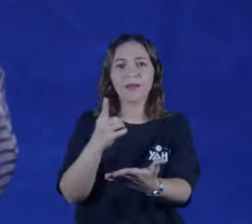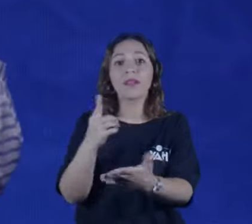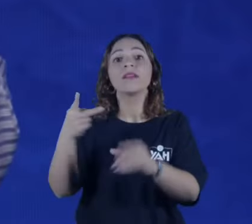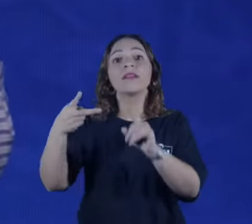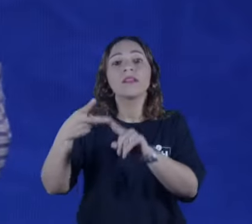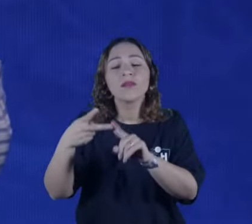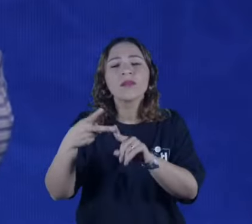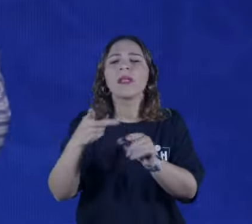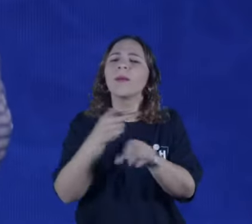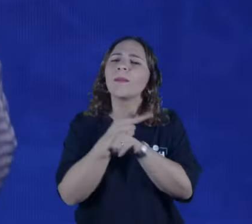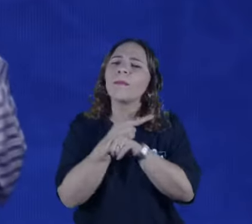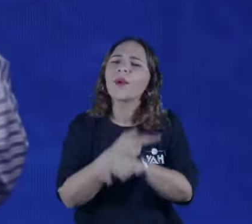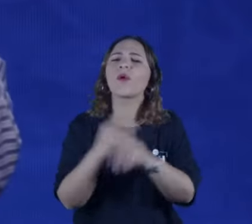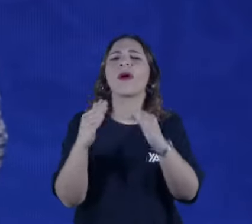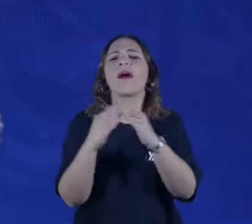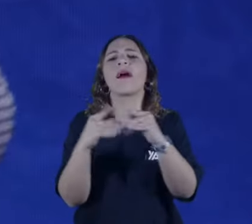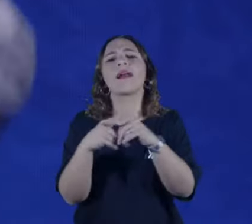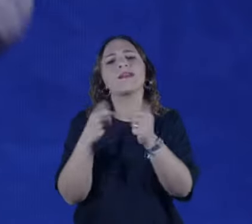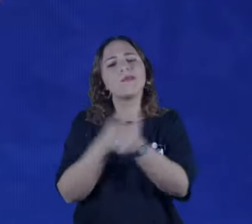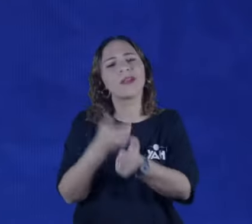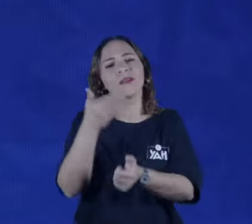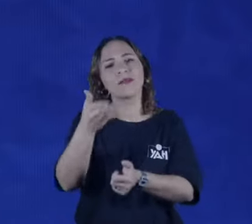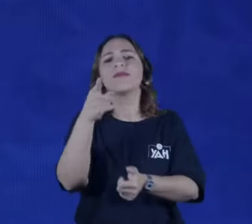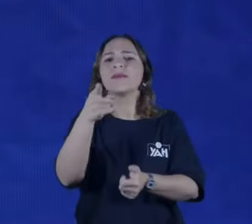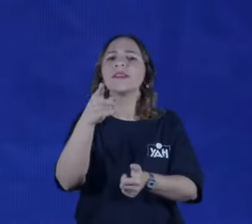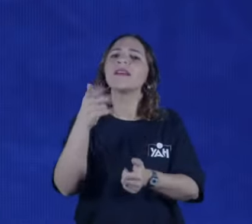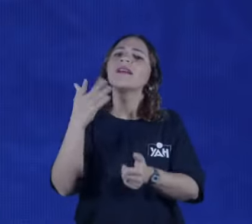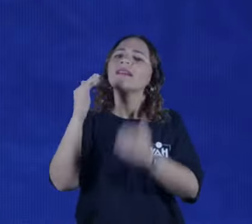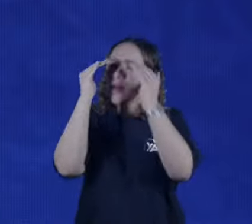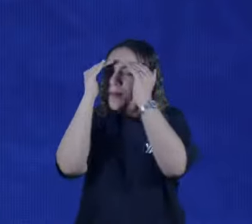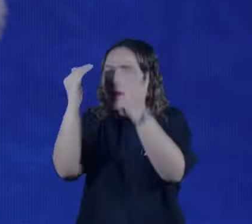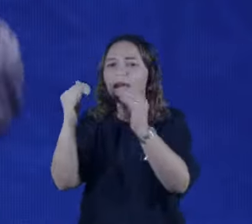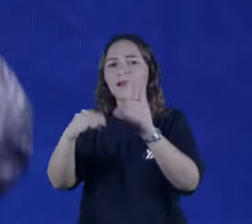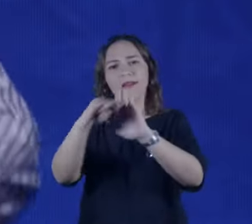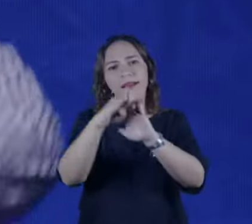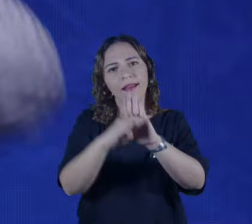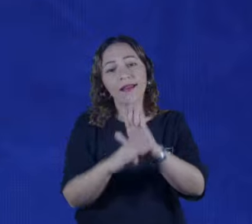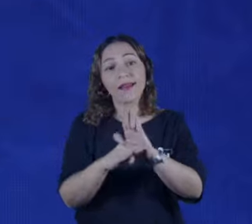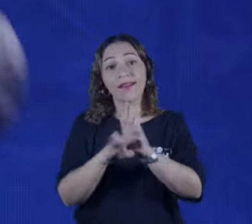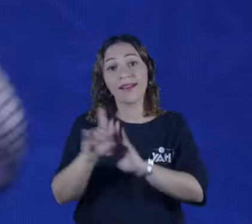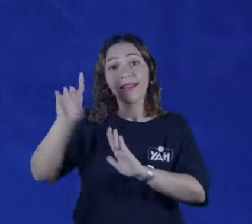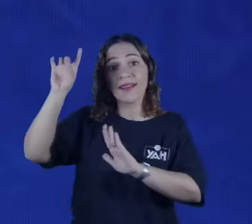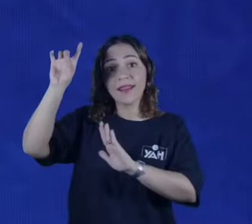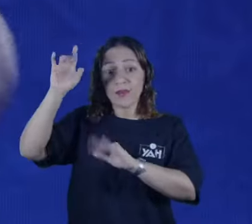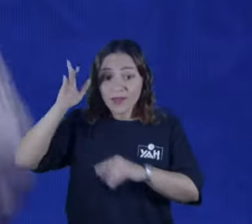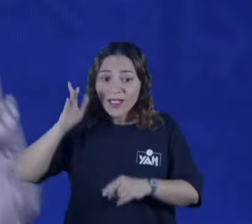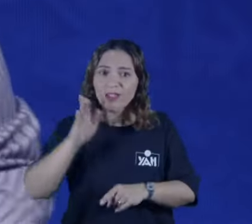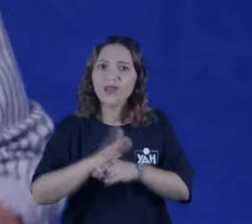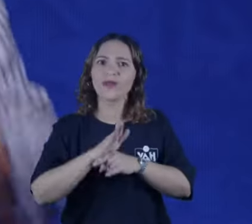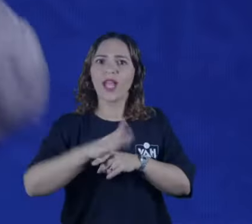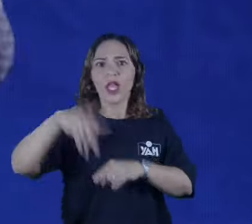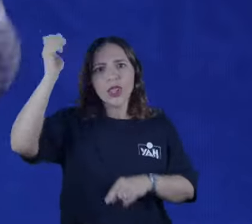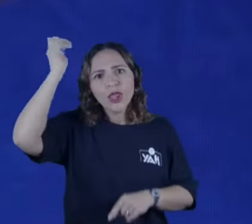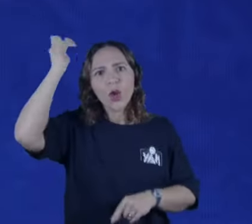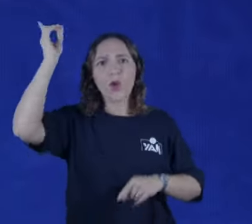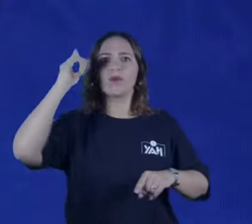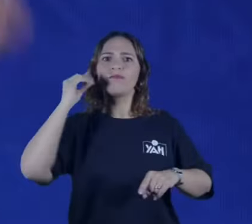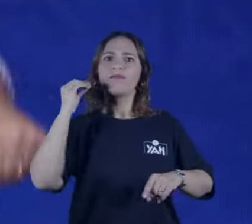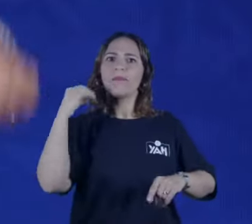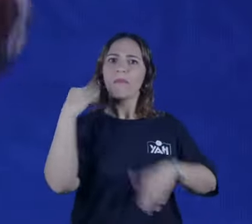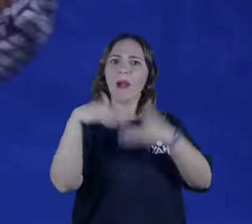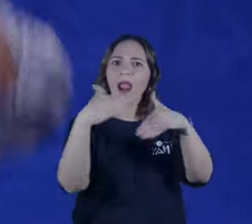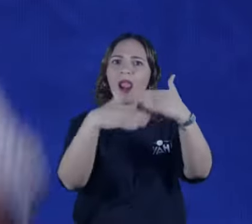uma igreja perto de você, seja uma boa ovelha, para que Deus possa desenvolver todos os dons que Ele te